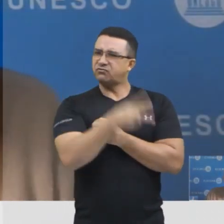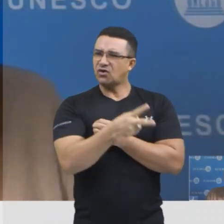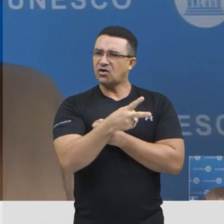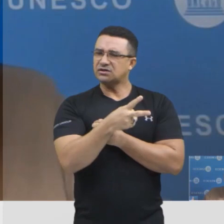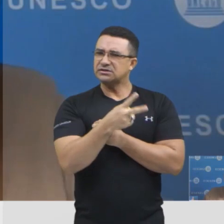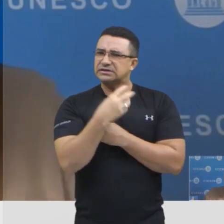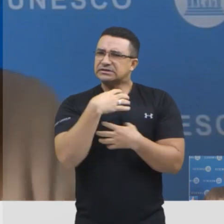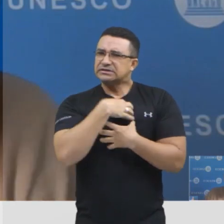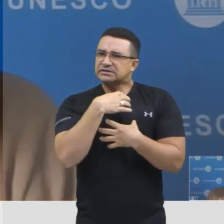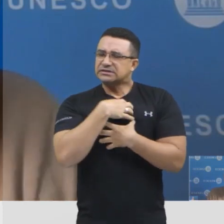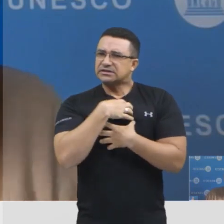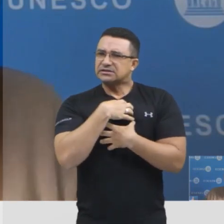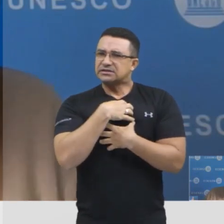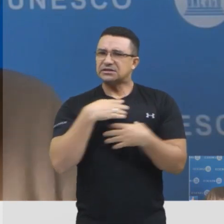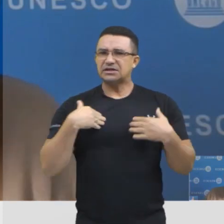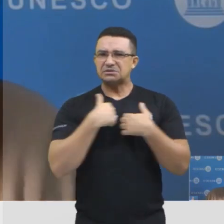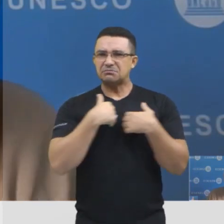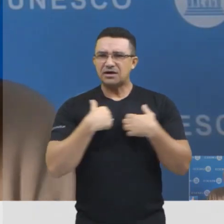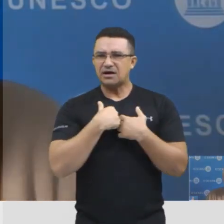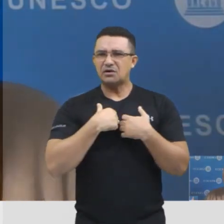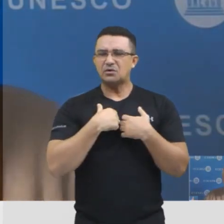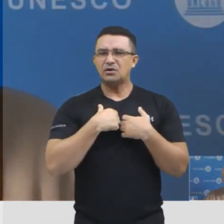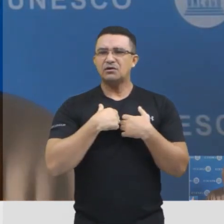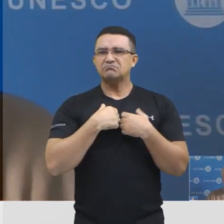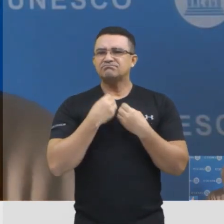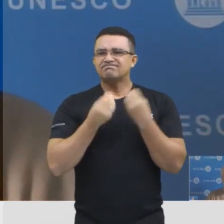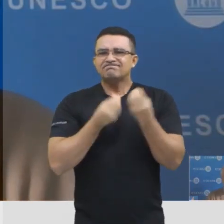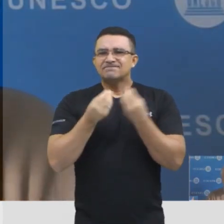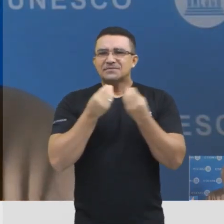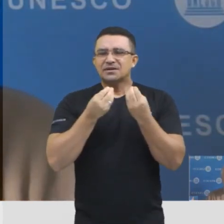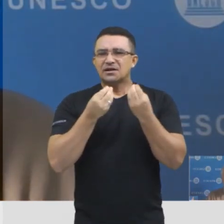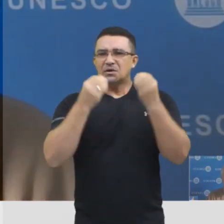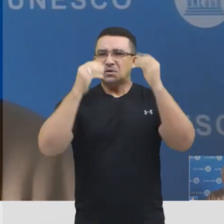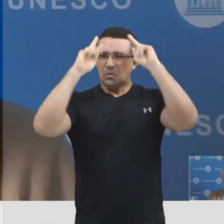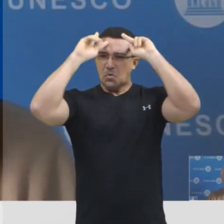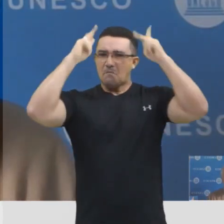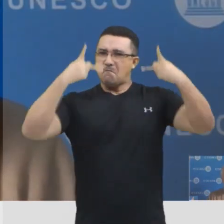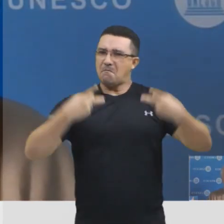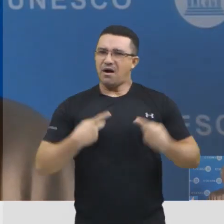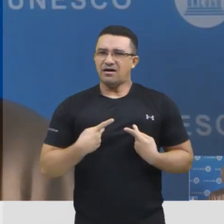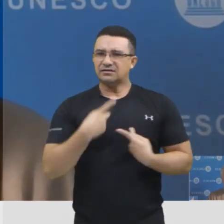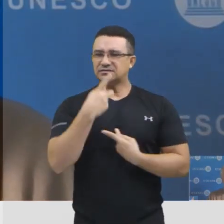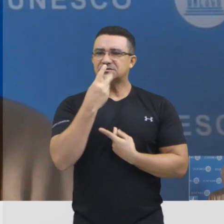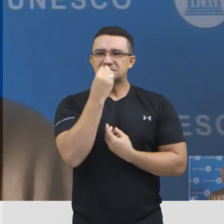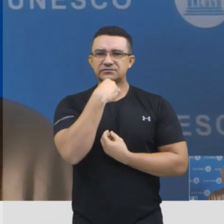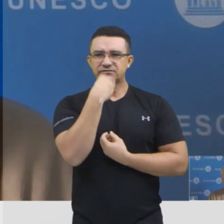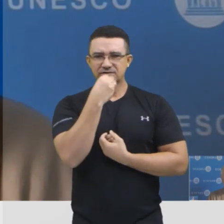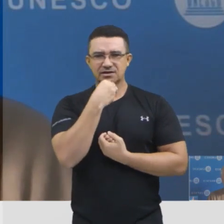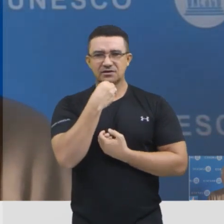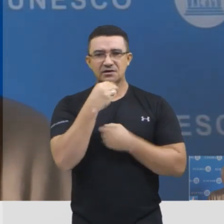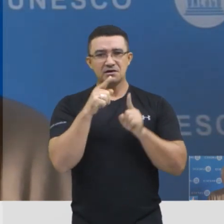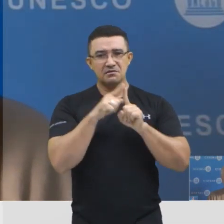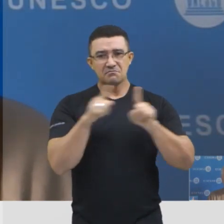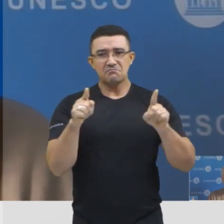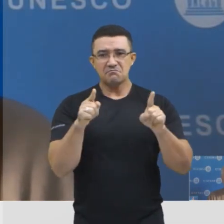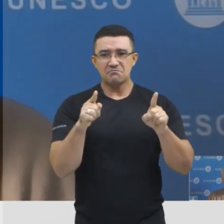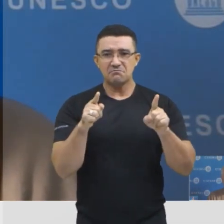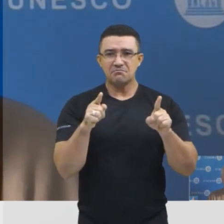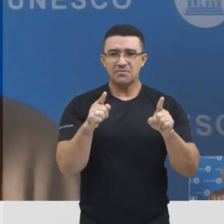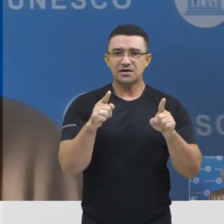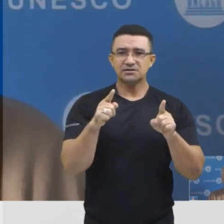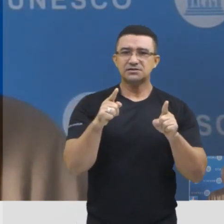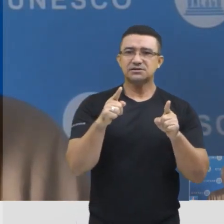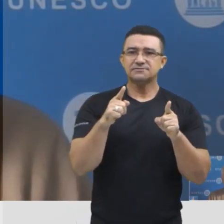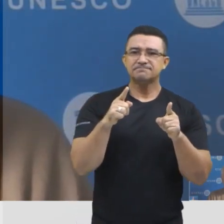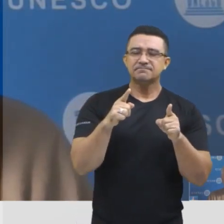um animal, um bicho tão mínimo, tão insignificante, mas que nos